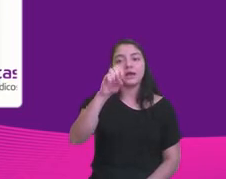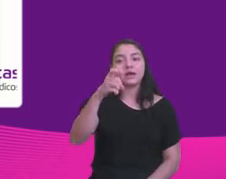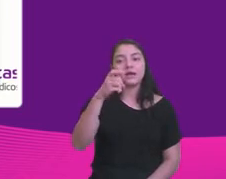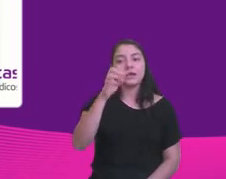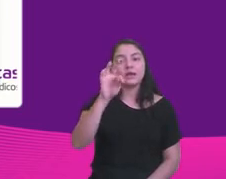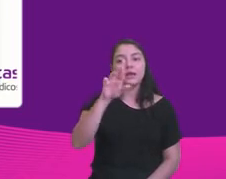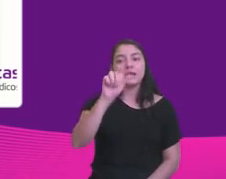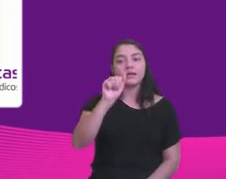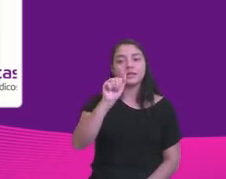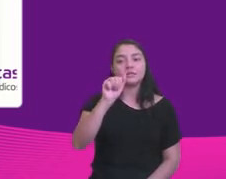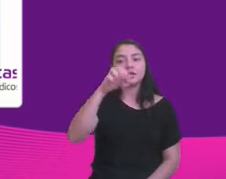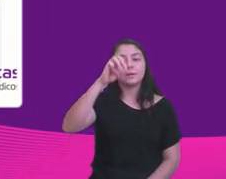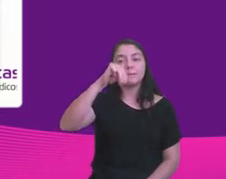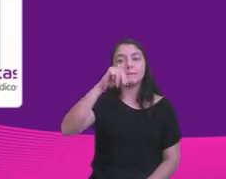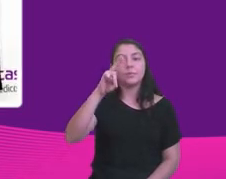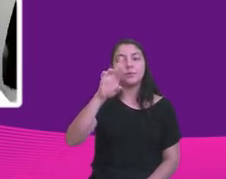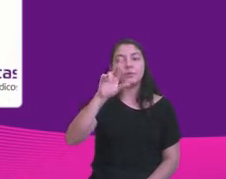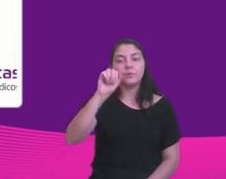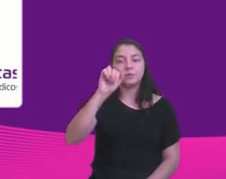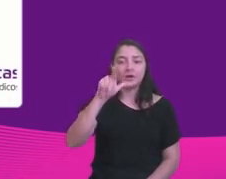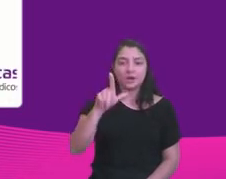linfonodos suspeitos.